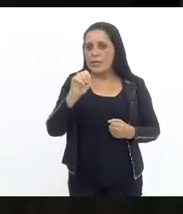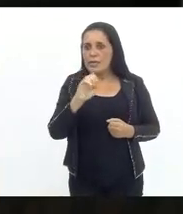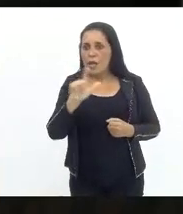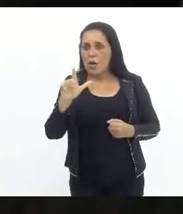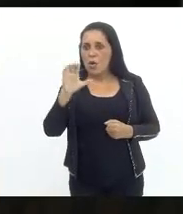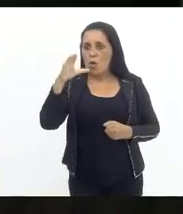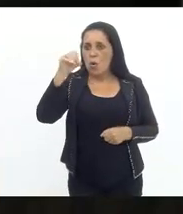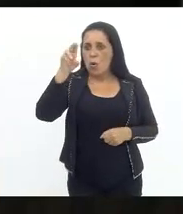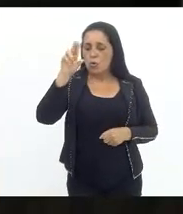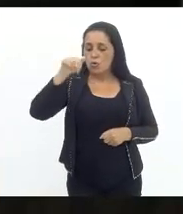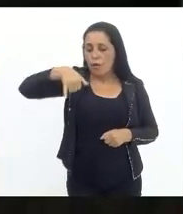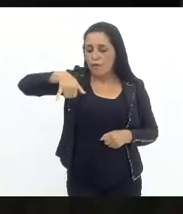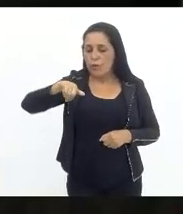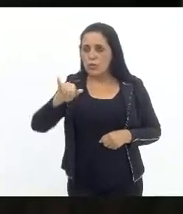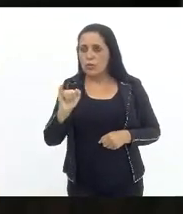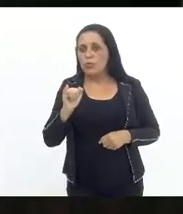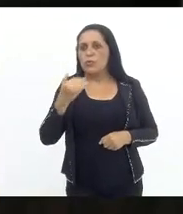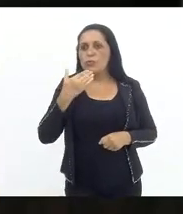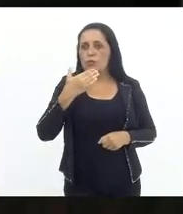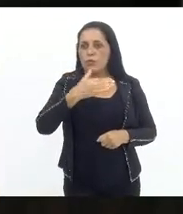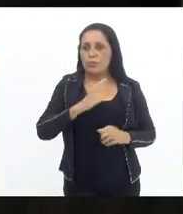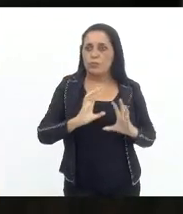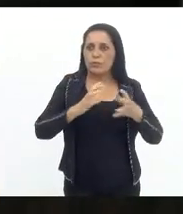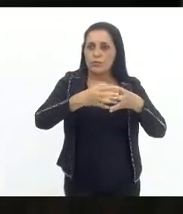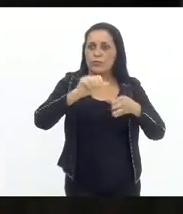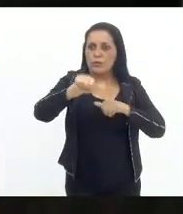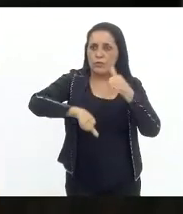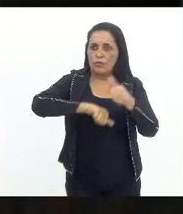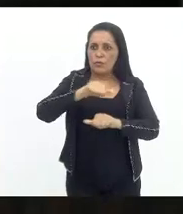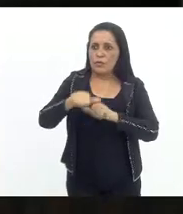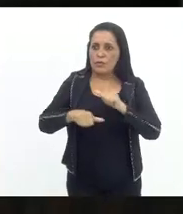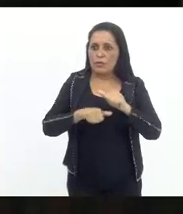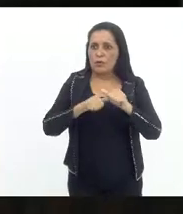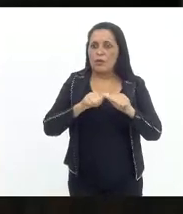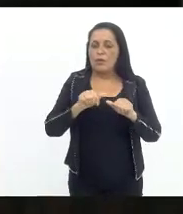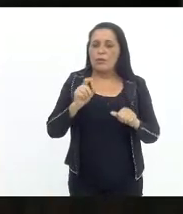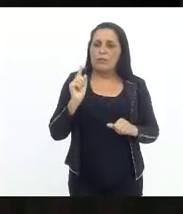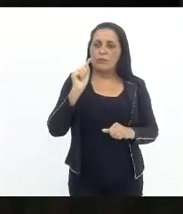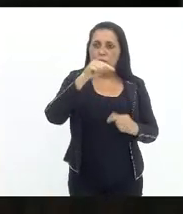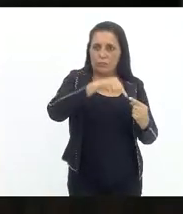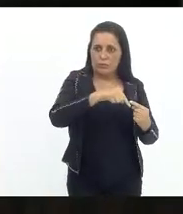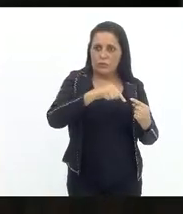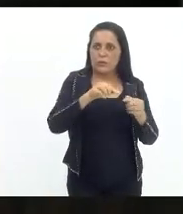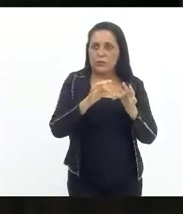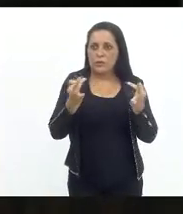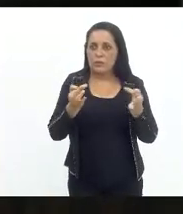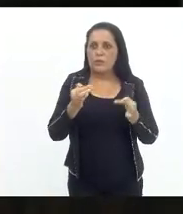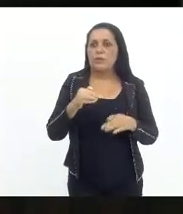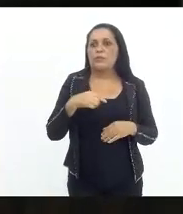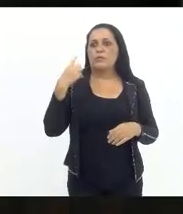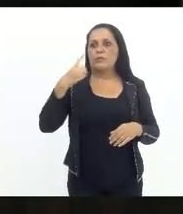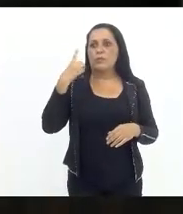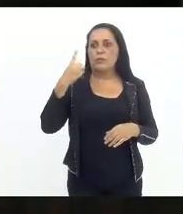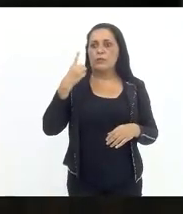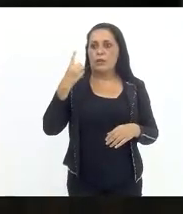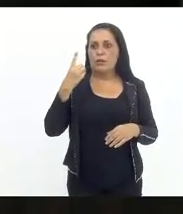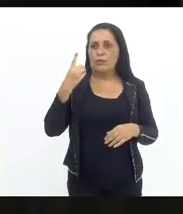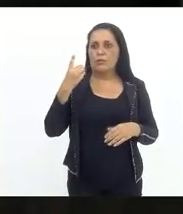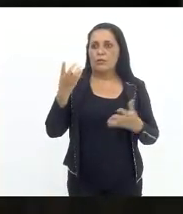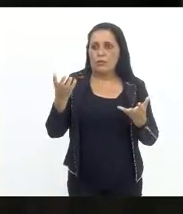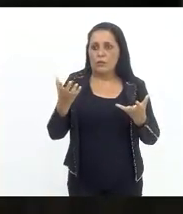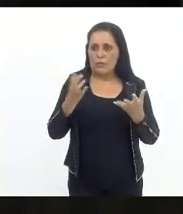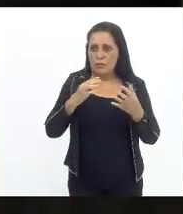Iguaçu. Parecer da Comissão de Indicações Legislativas pela transformação em indicação simples. Relator deputado Eurico Júnior, em discussão, não havendo quem queira discutir, encerra a